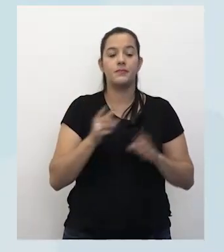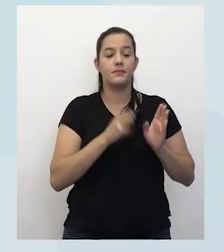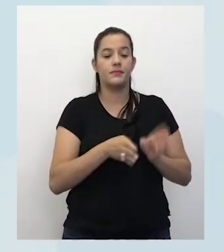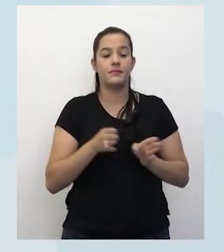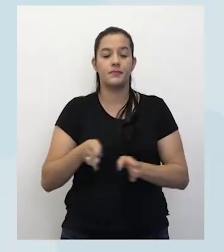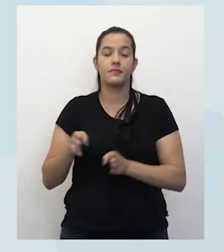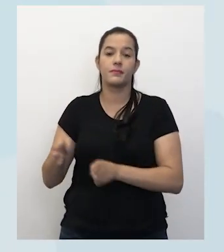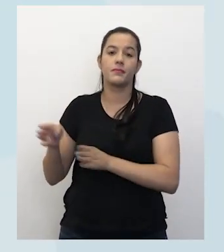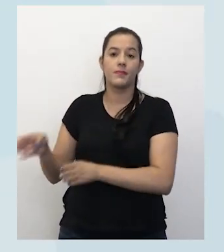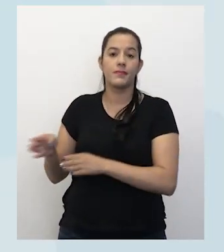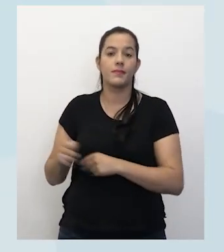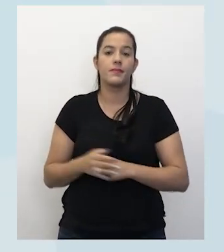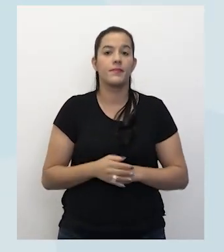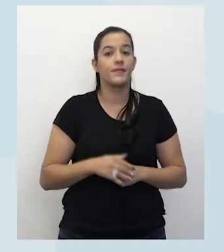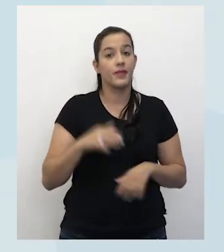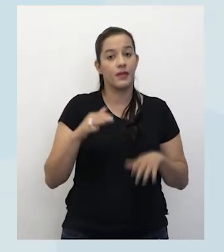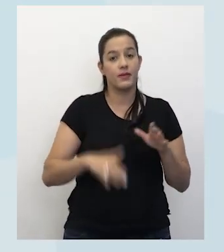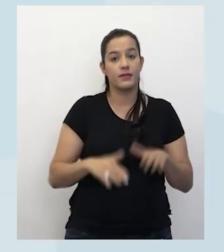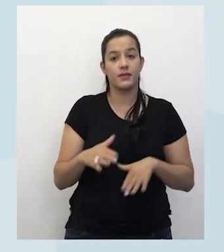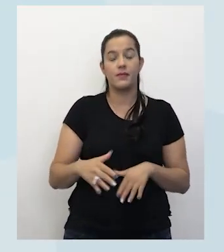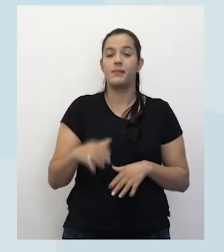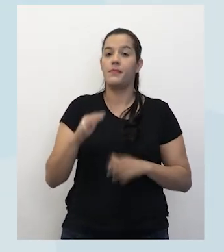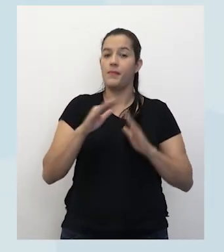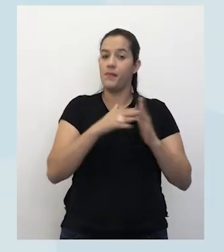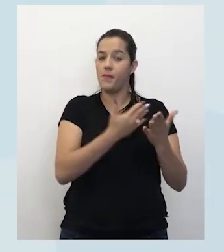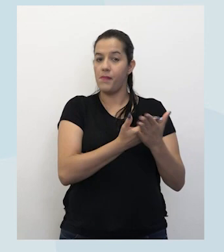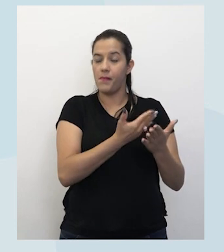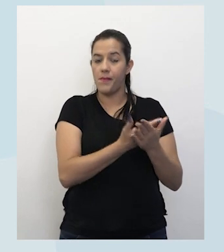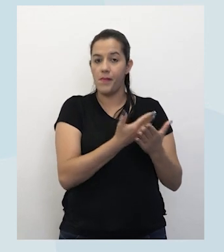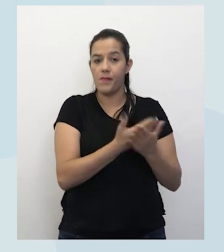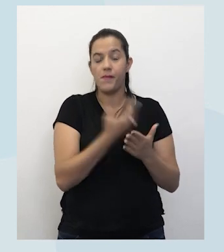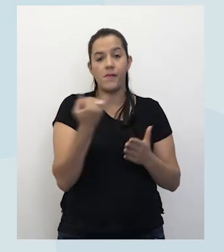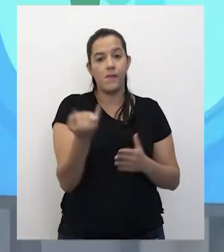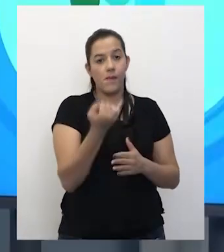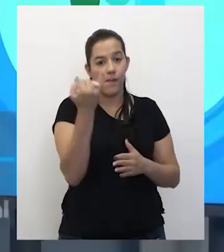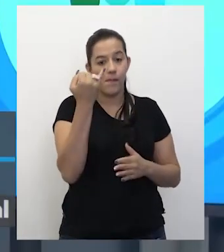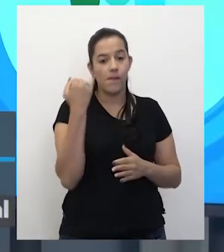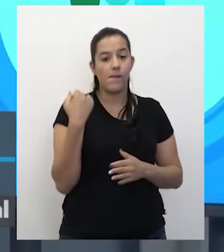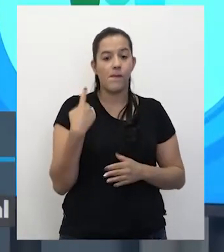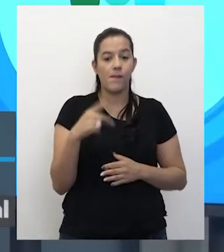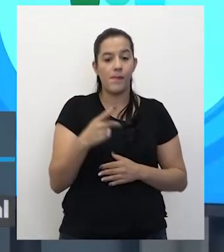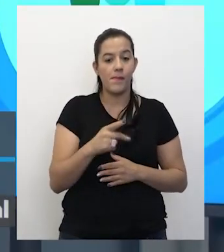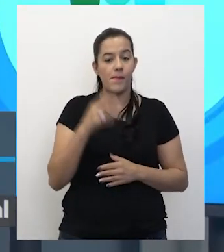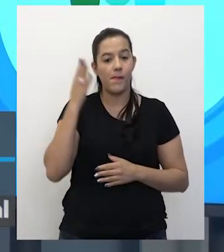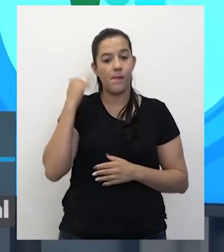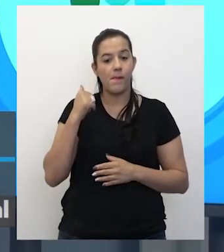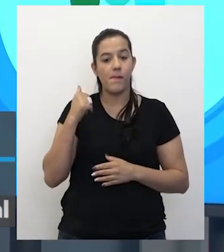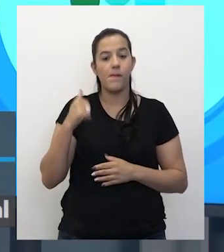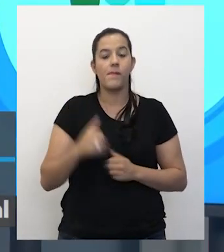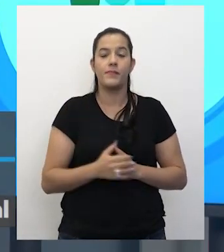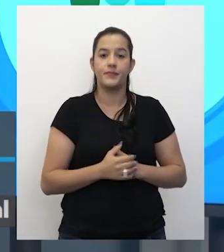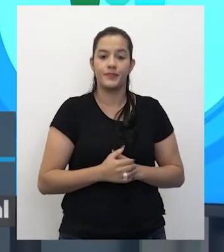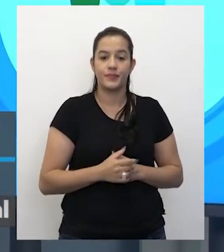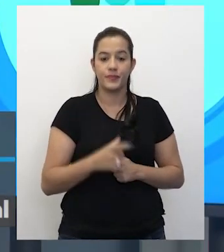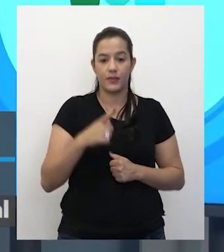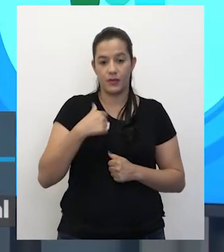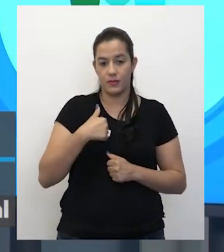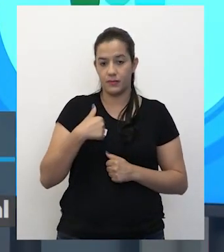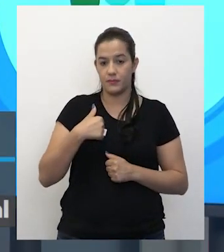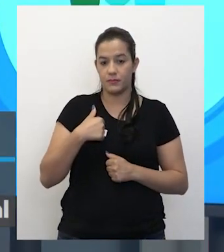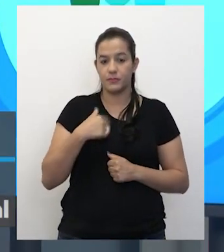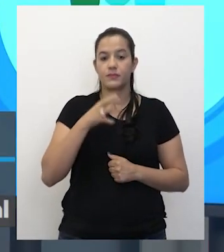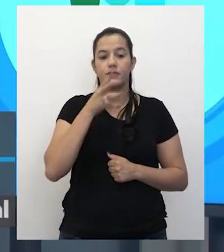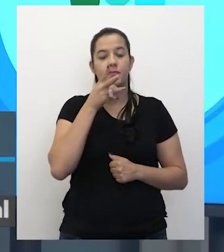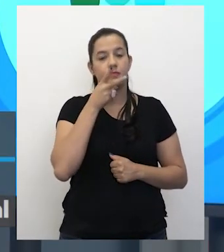organização, que, puxa vida, na vida escolar é tão importante, pessoal. A gente sabe, né? Olha, eu demorei muito